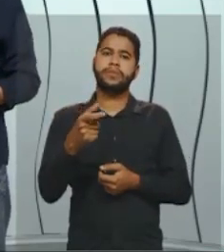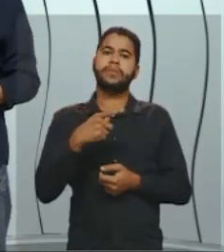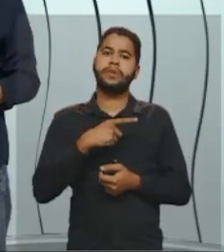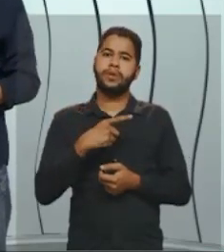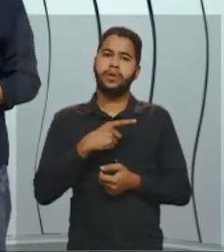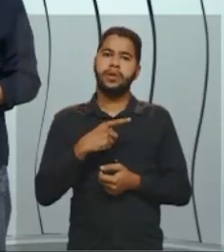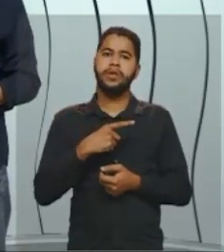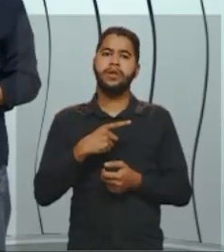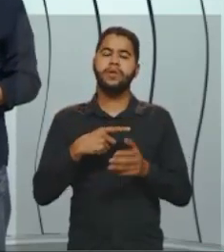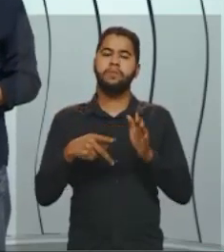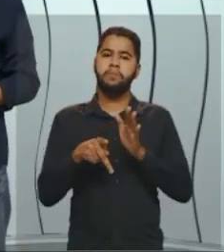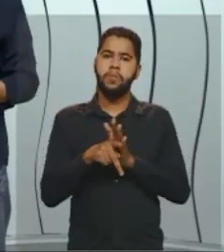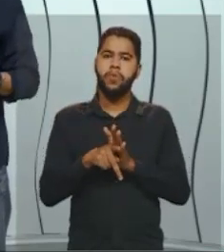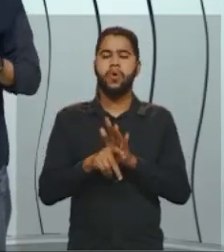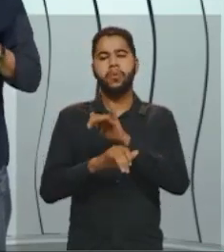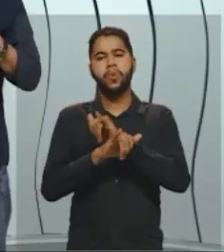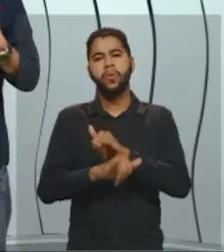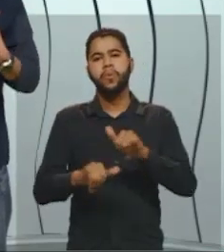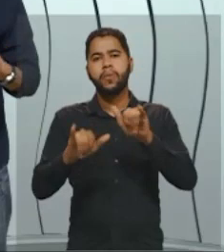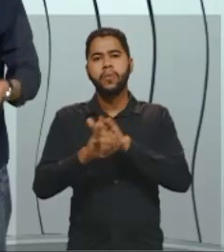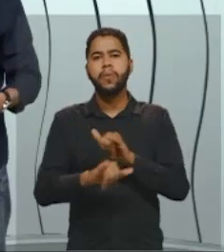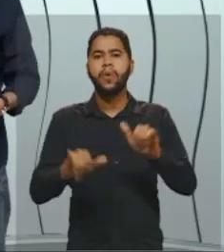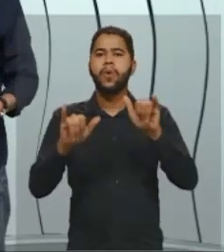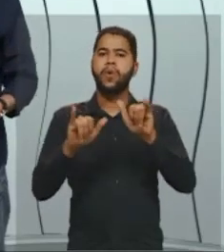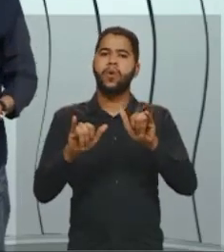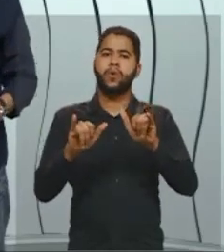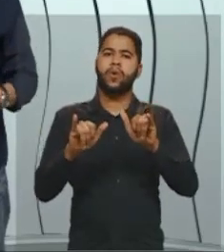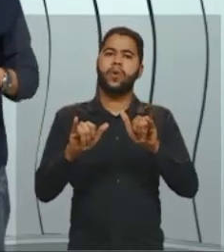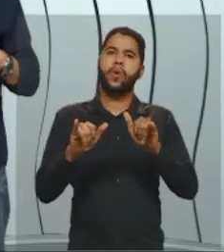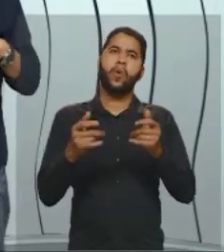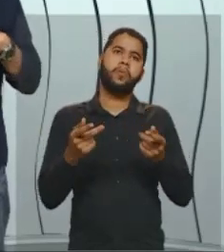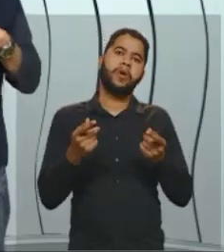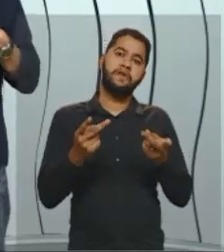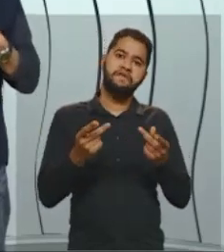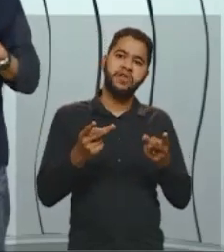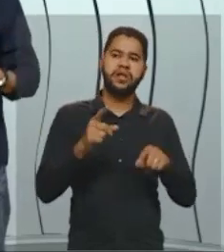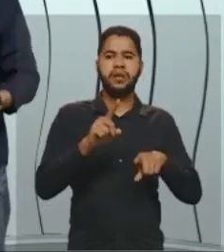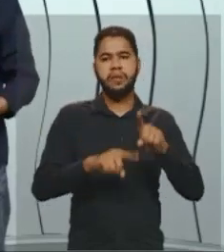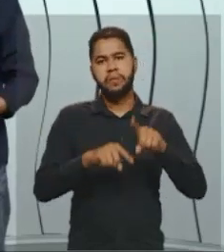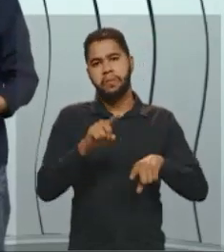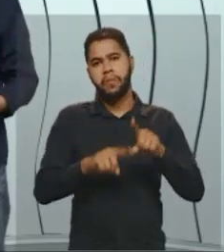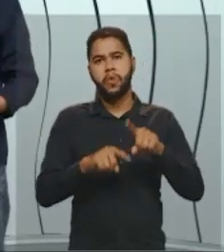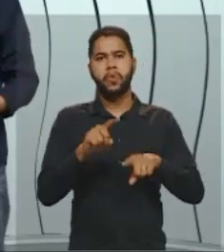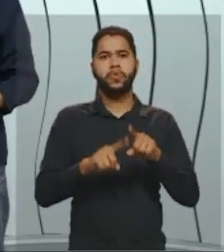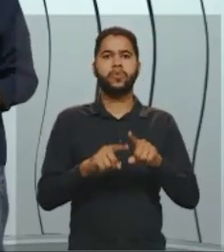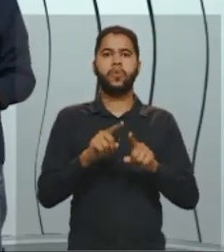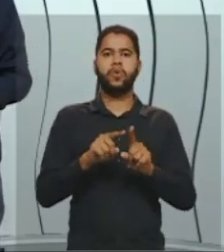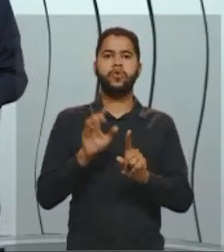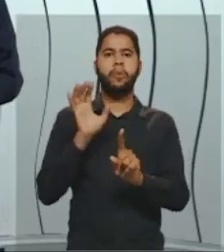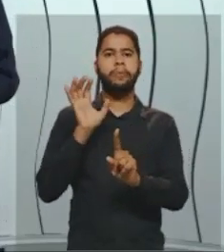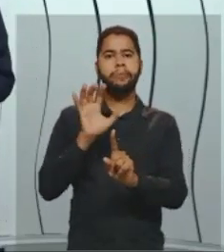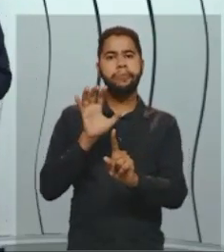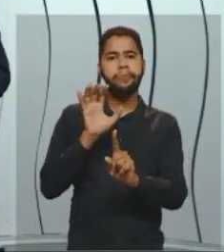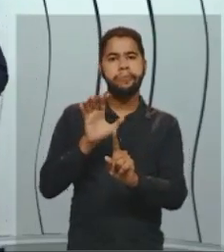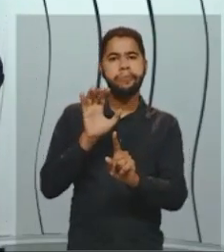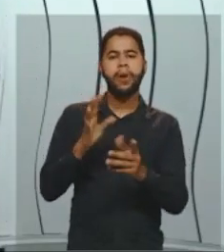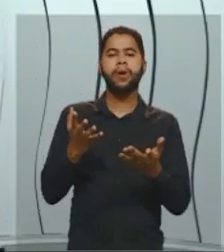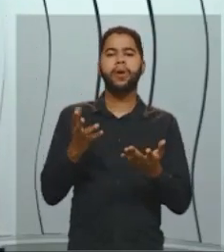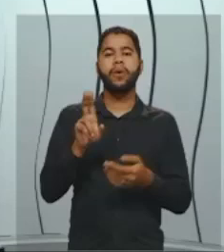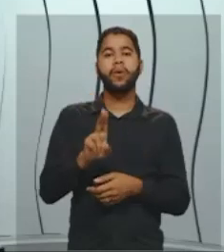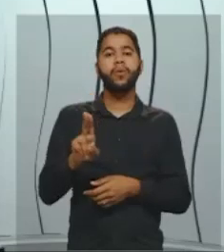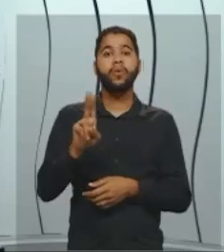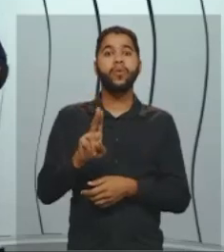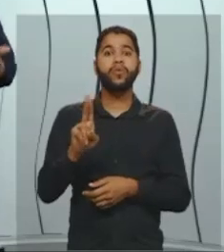no caso da propaganda, que é ou para vender produtos, igual eu expliquei, ou vender ideias, eles usam